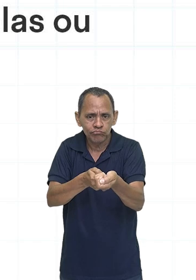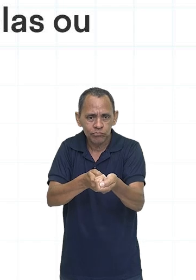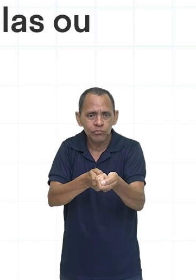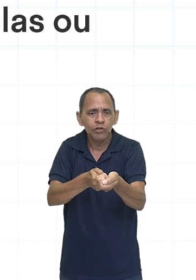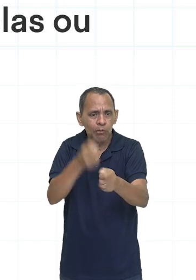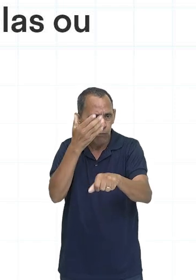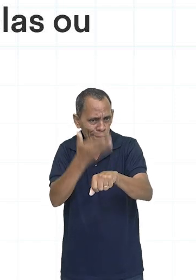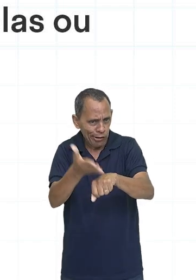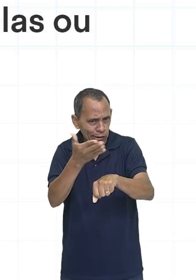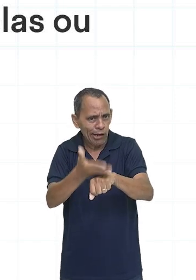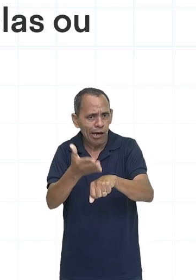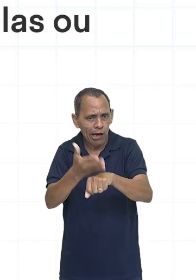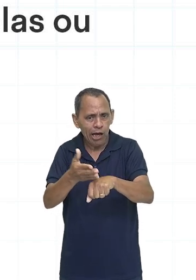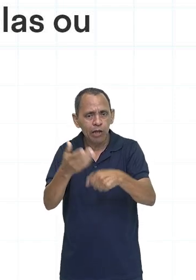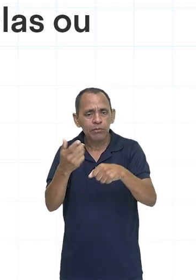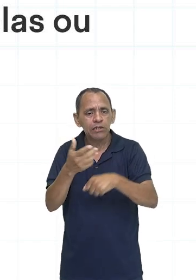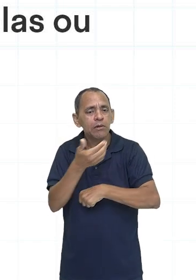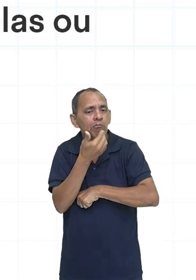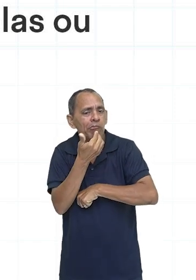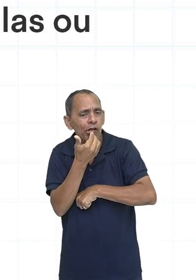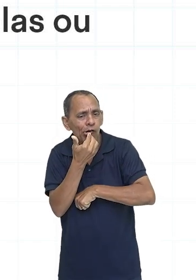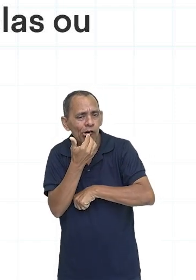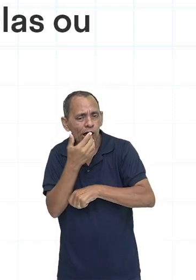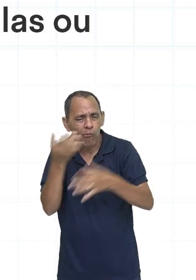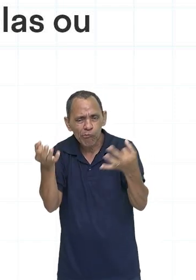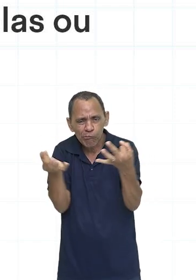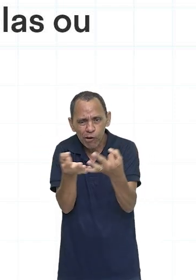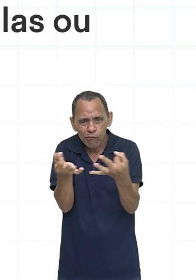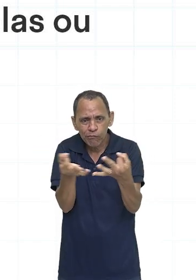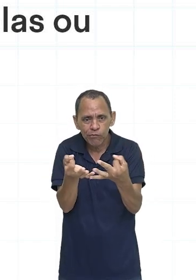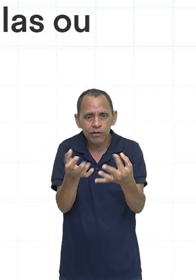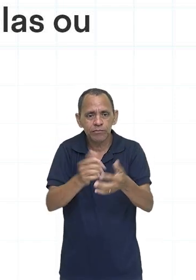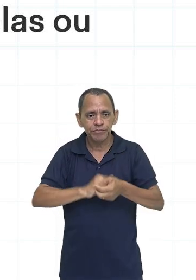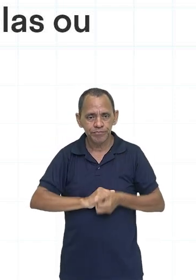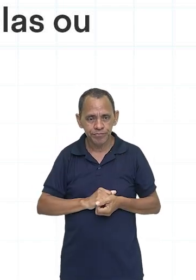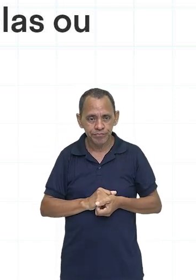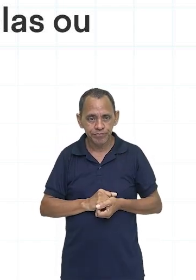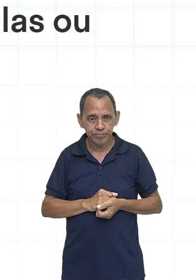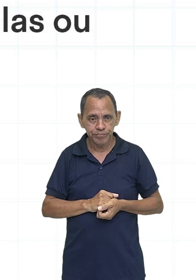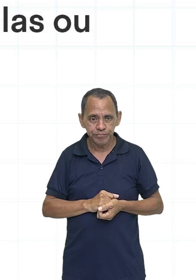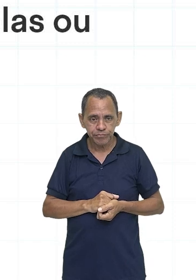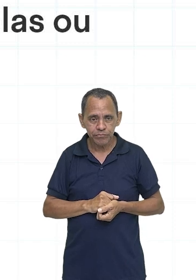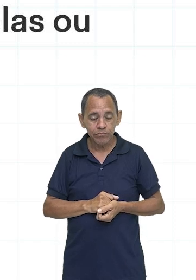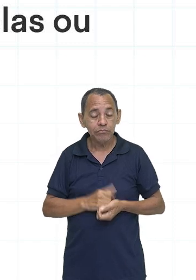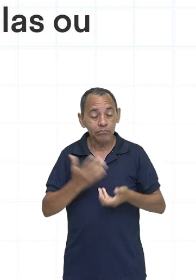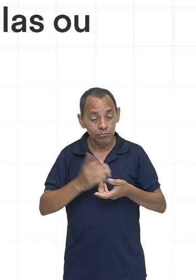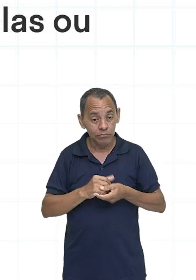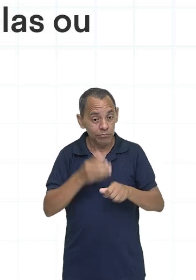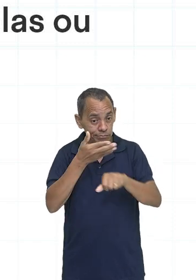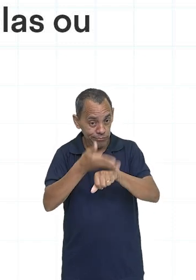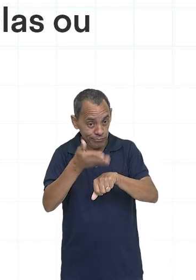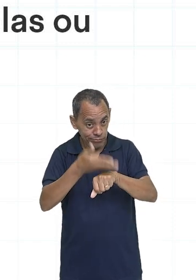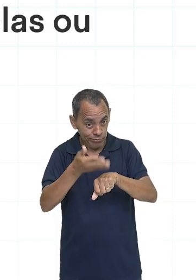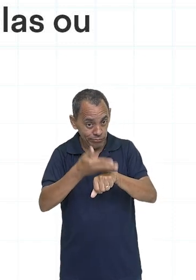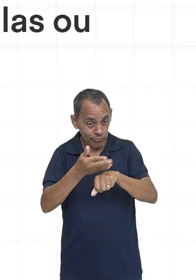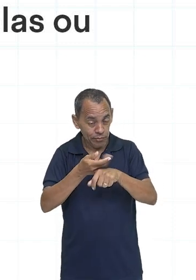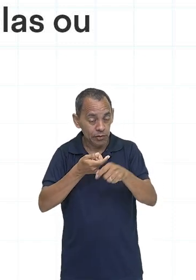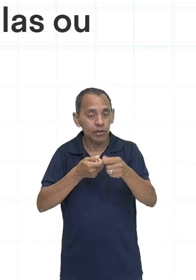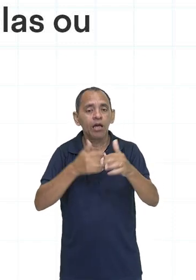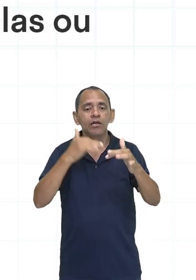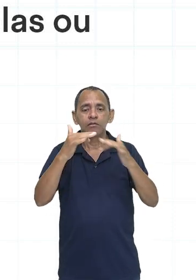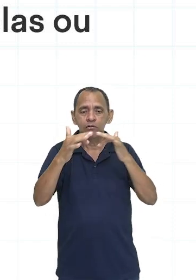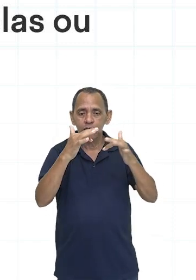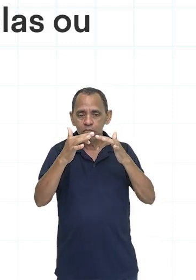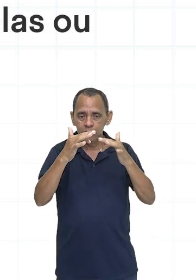exercitado e aprimorado. Então, nessa técnica, nesse treinamento, os movimentos eles